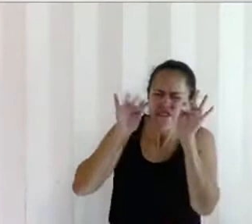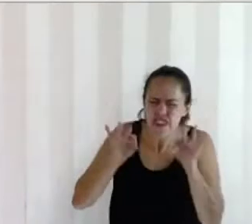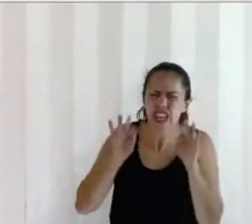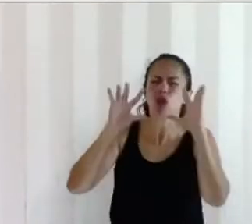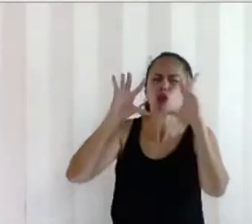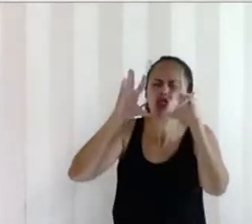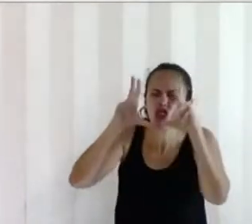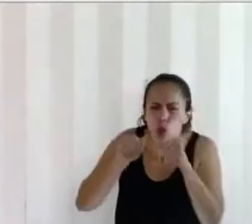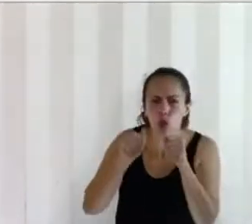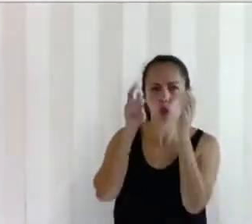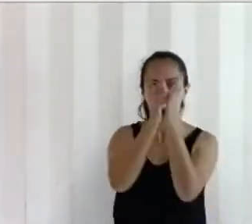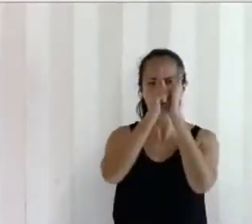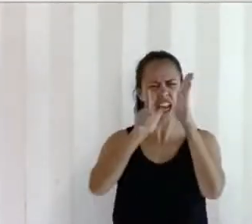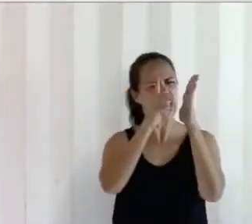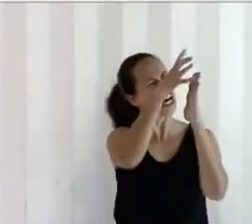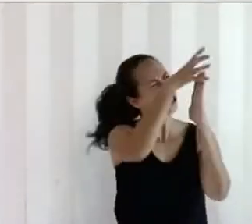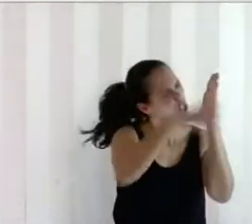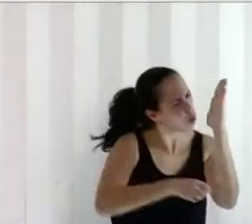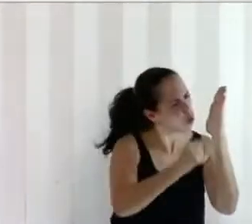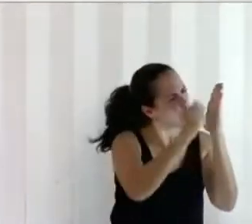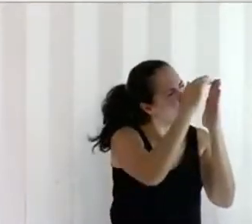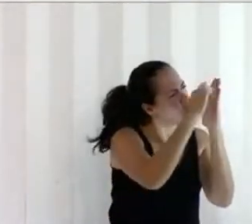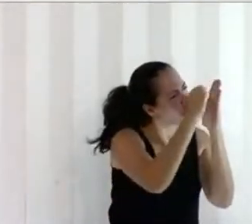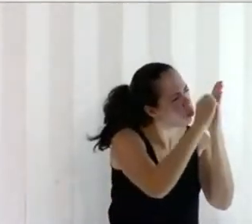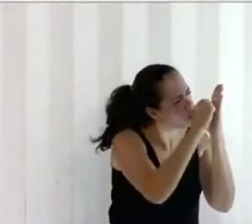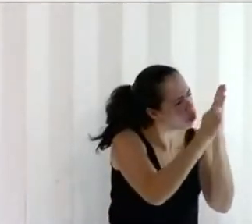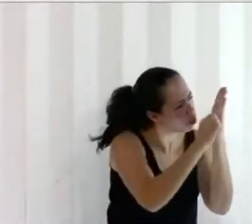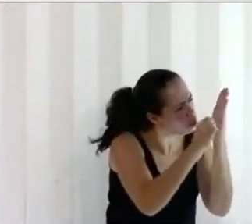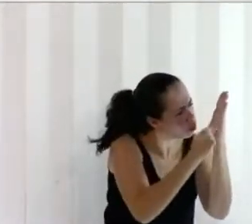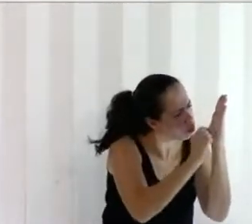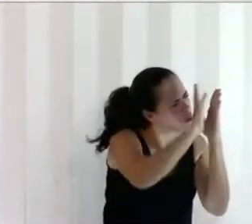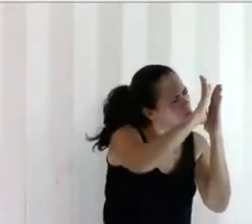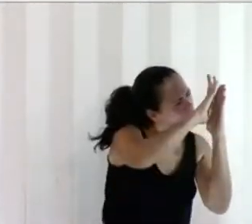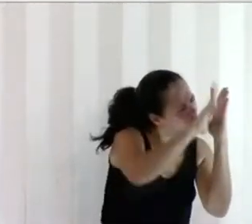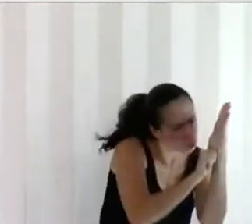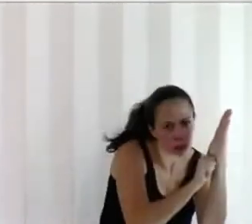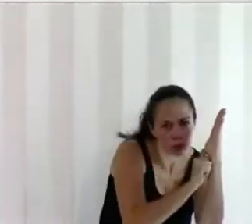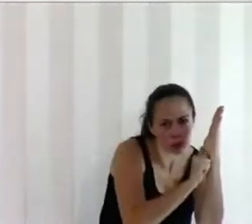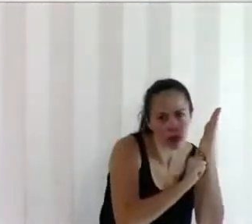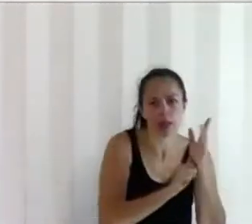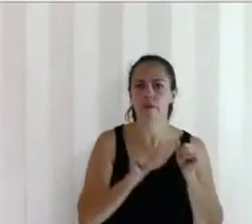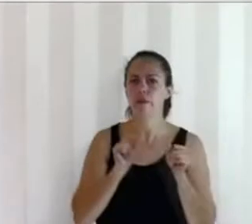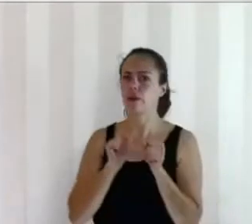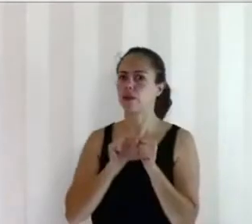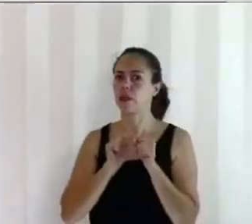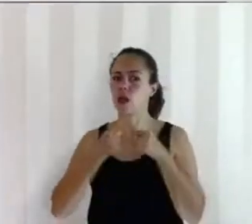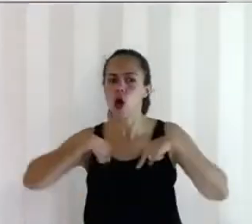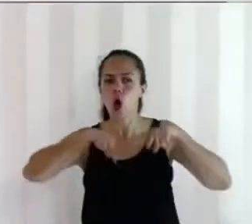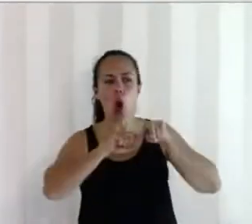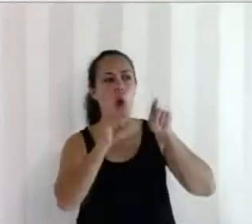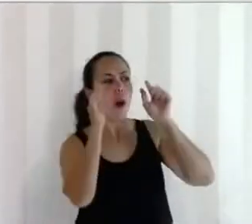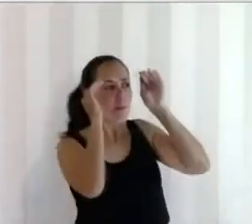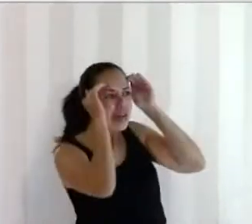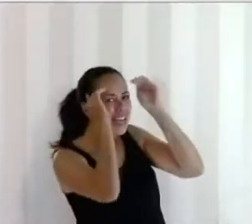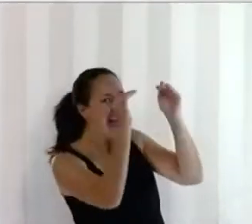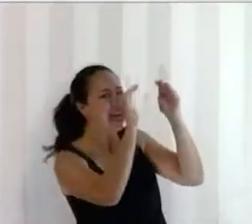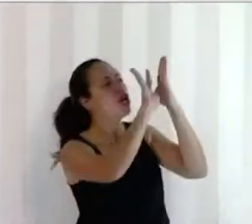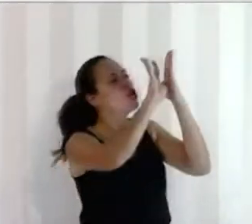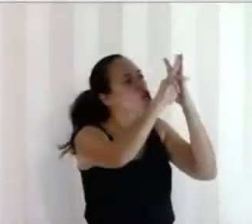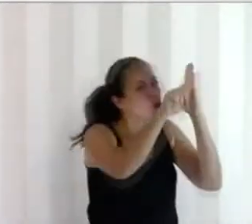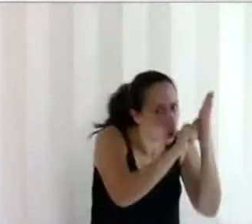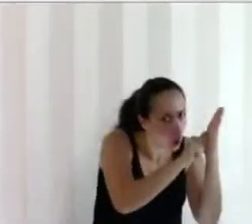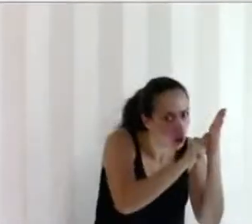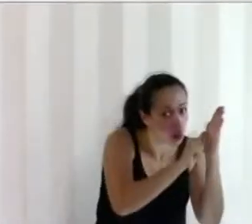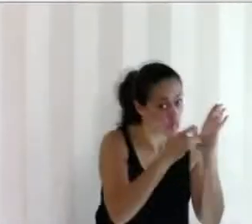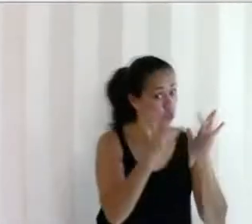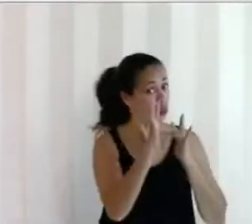Vamos ter de entender isso, porque isso deixa nossa mente um pouco confusa, claro. Como é que Jesus está falando isso? E